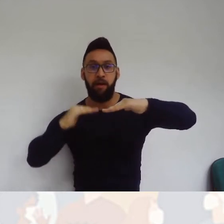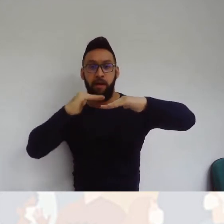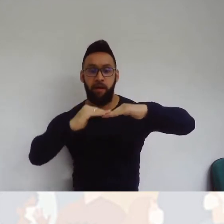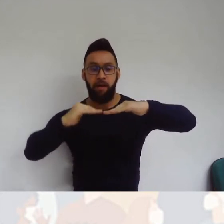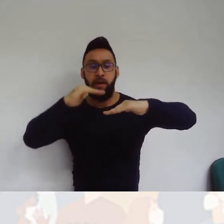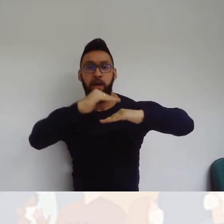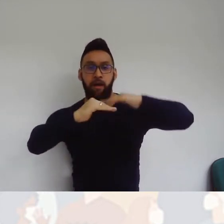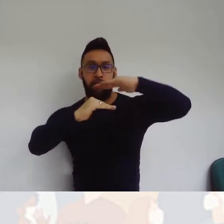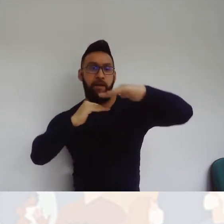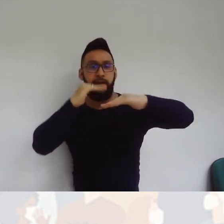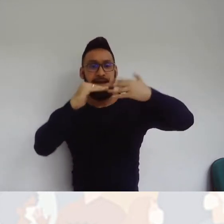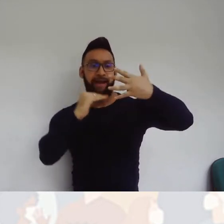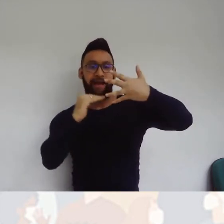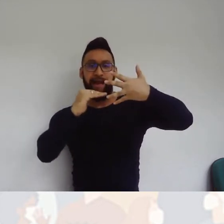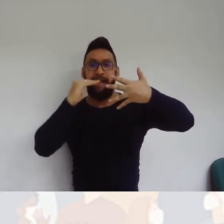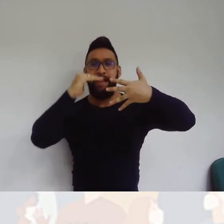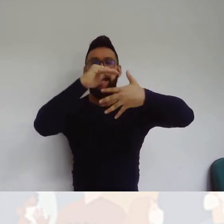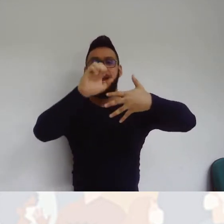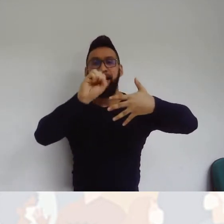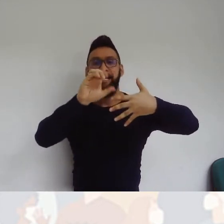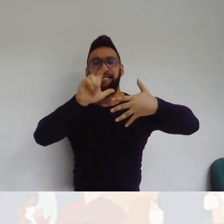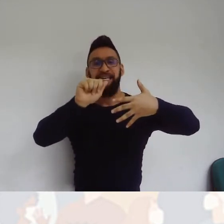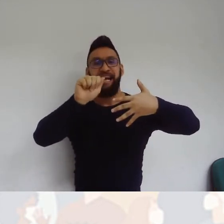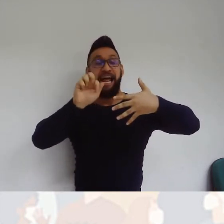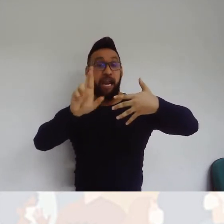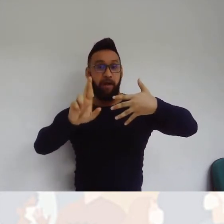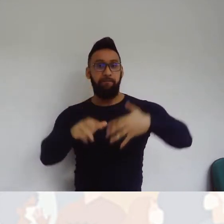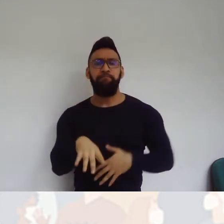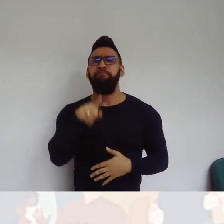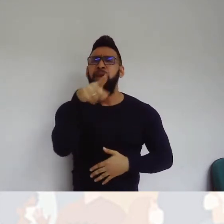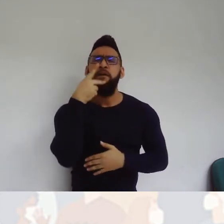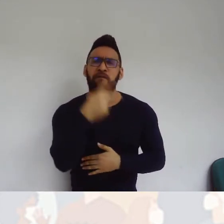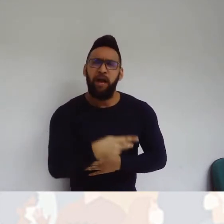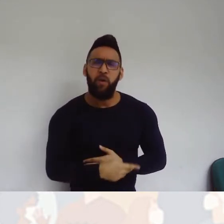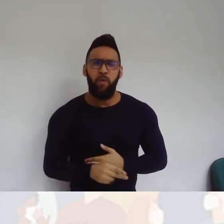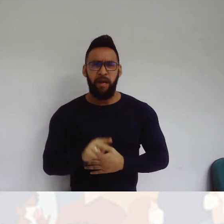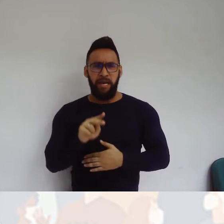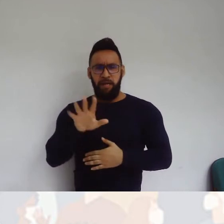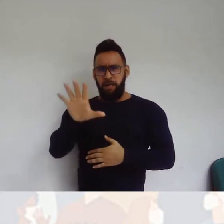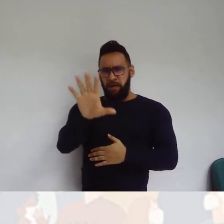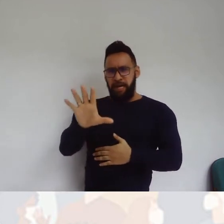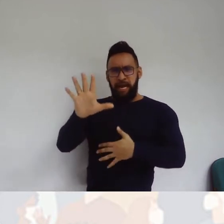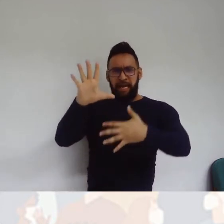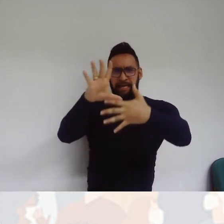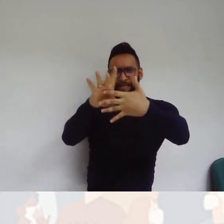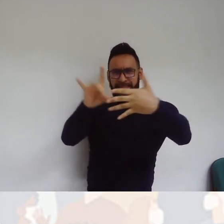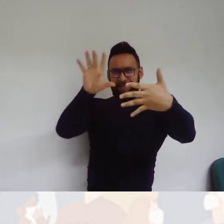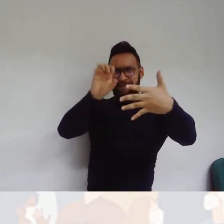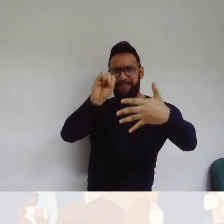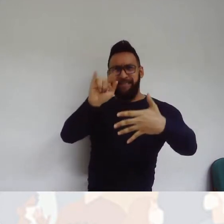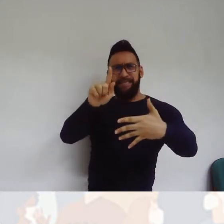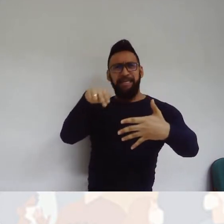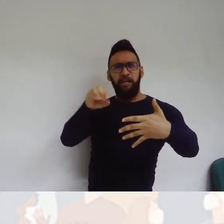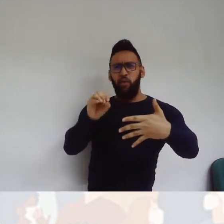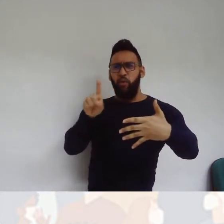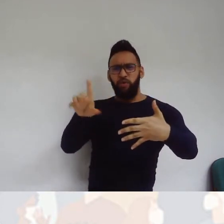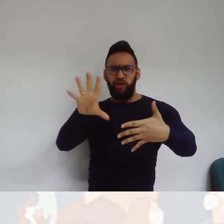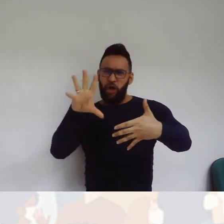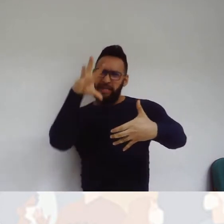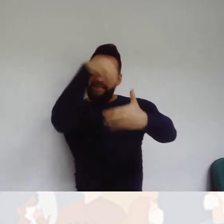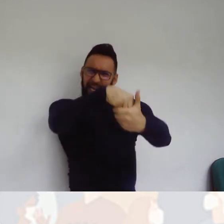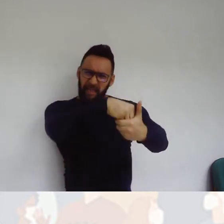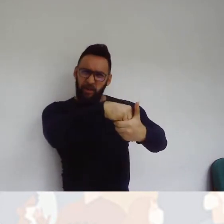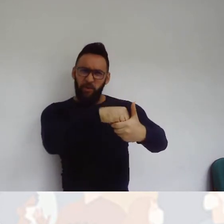O senhor estaria dizendo que os signos só existem nessas projeções escalares? E aí